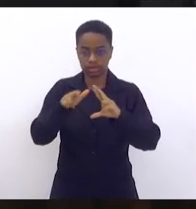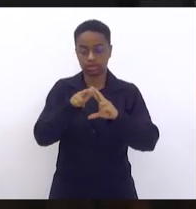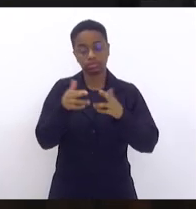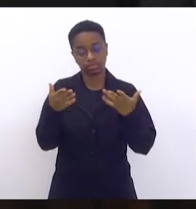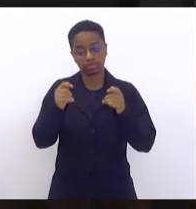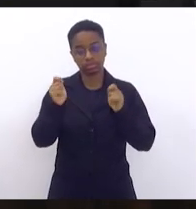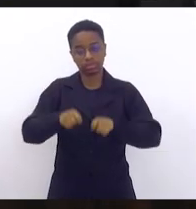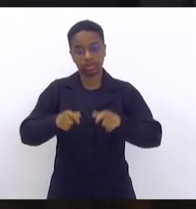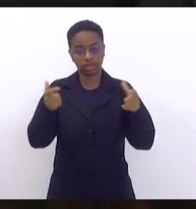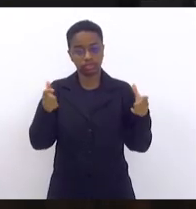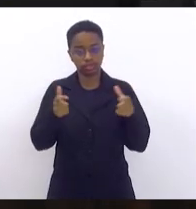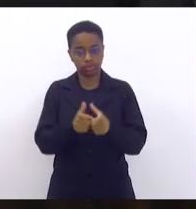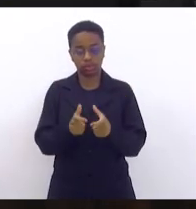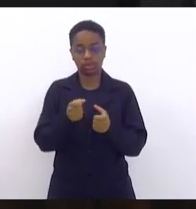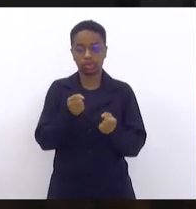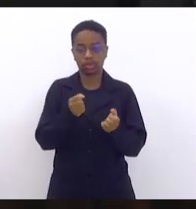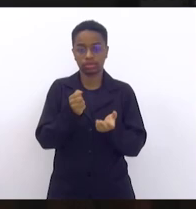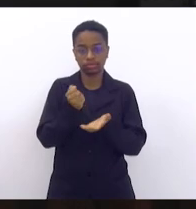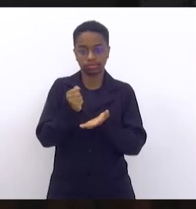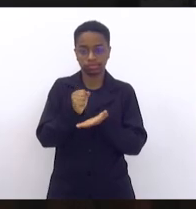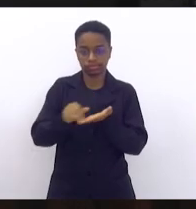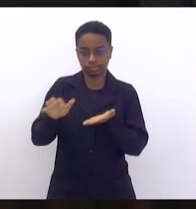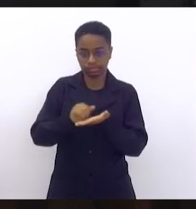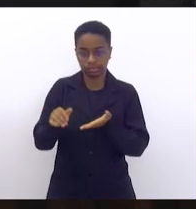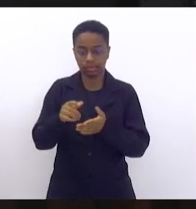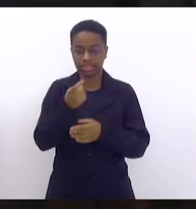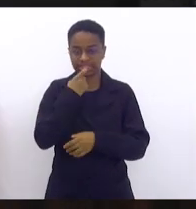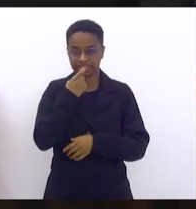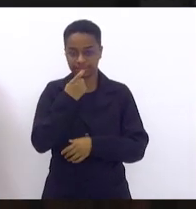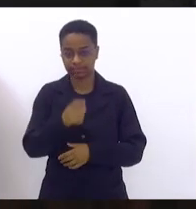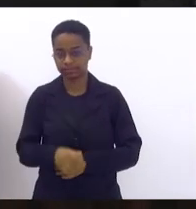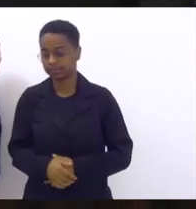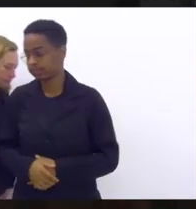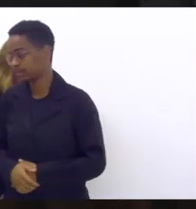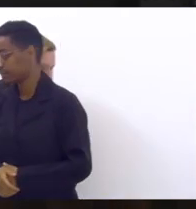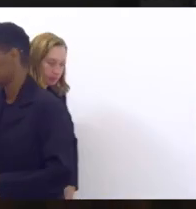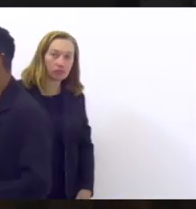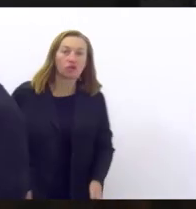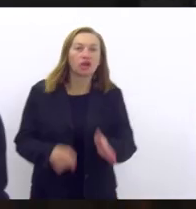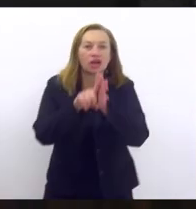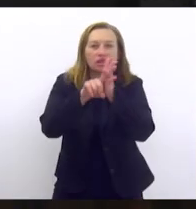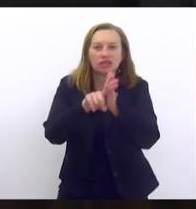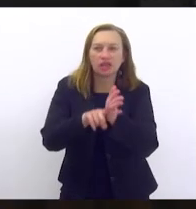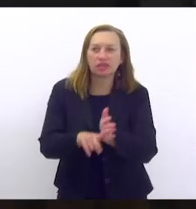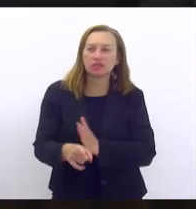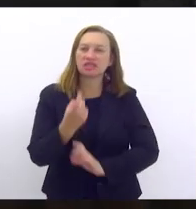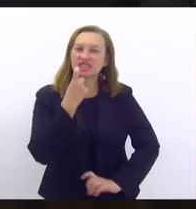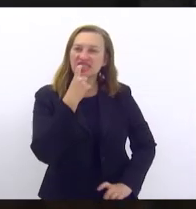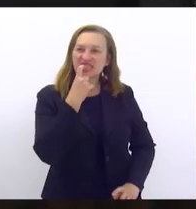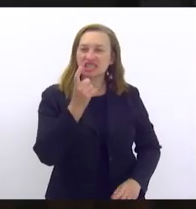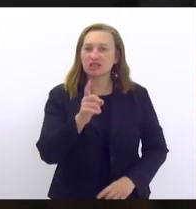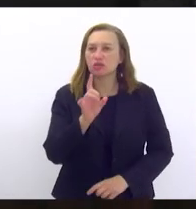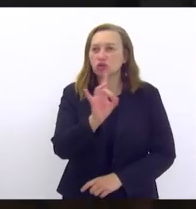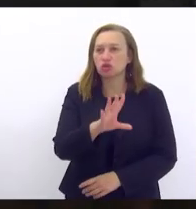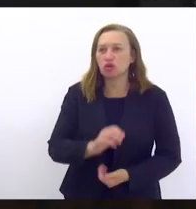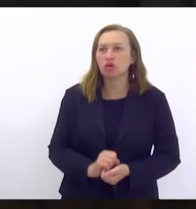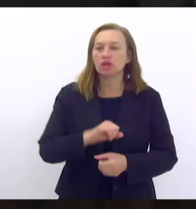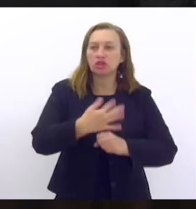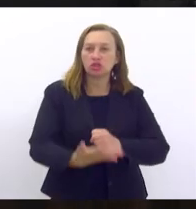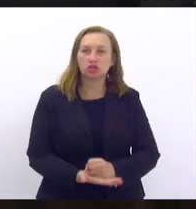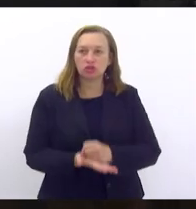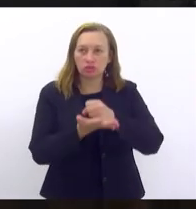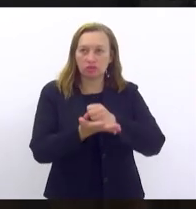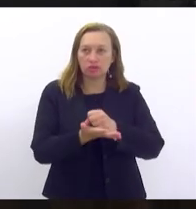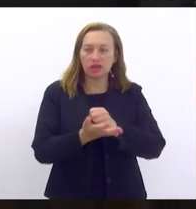minimizar o desperdício de plástico em última análise a questão dos plásticos não se trata apenas de sustentabilidade